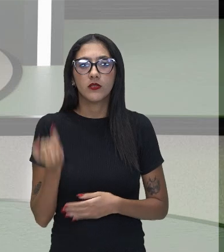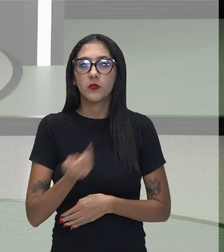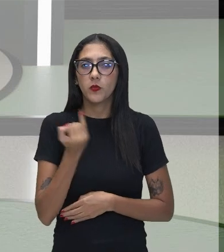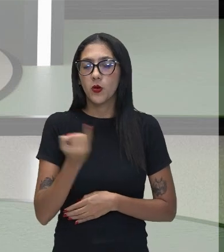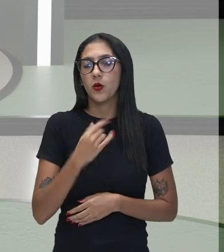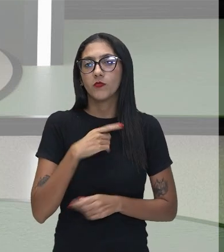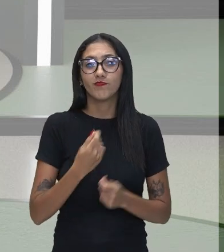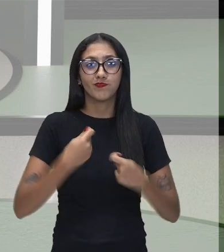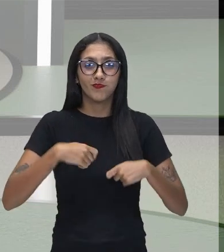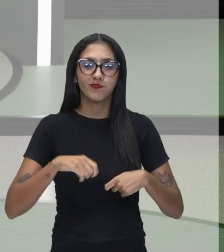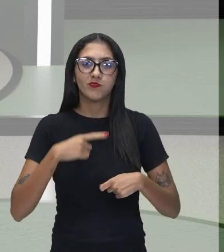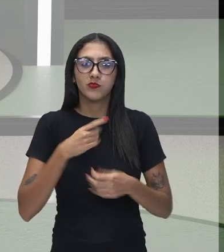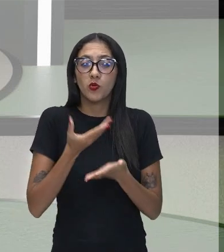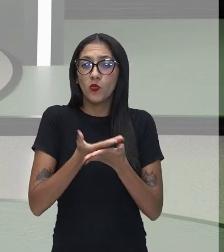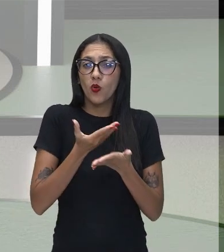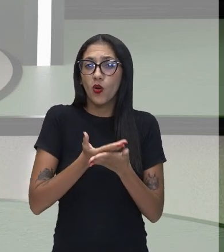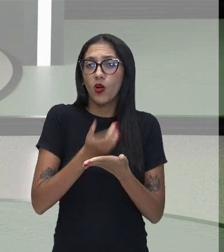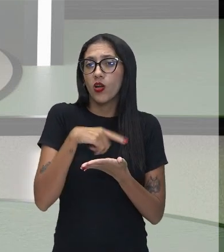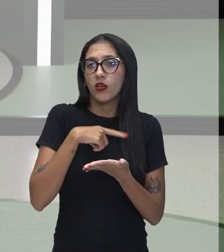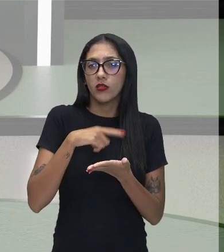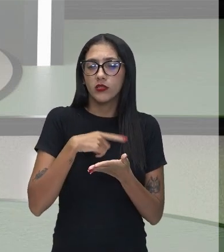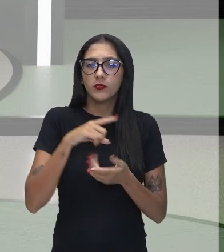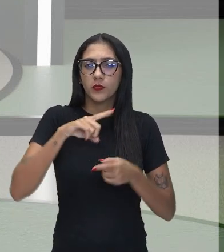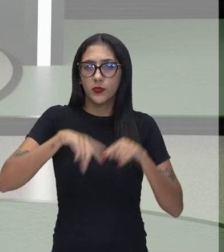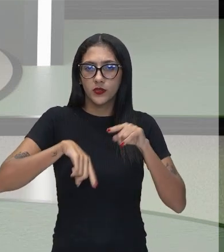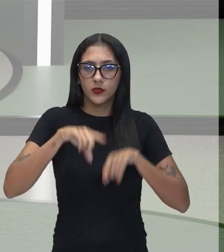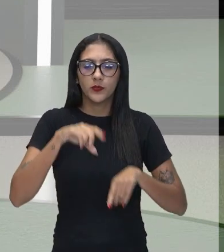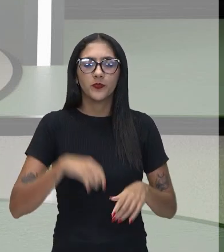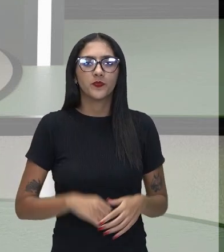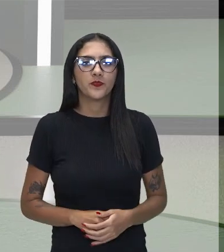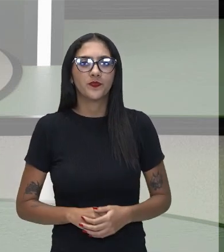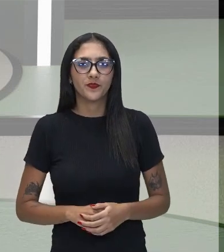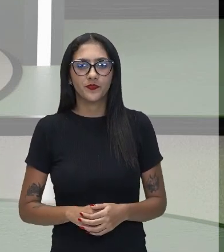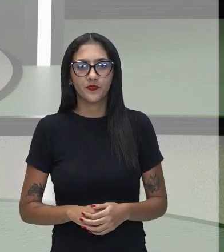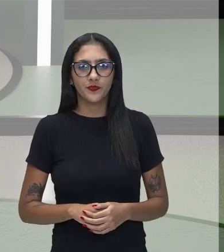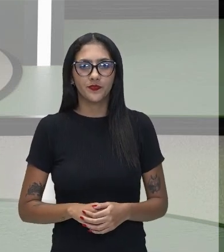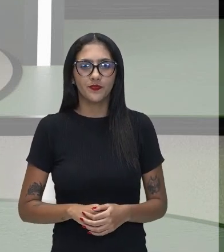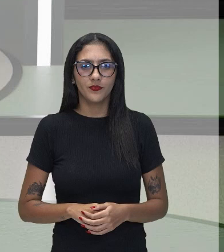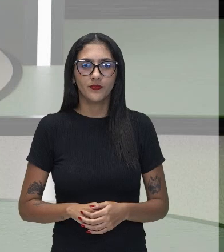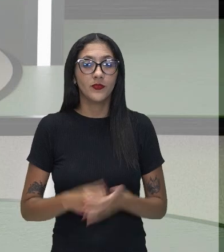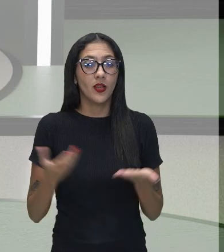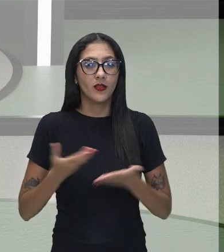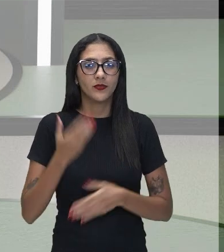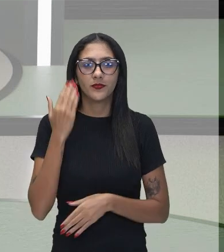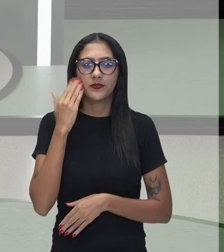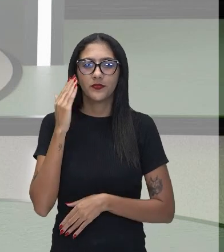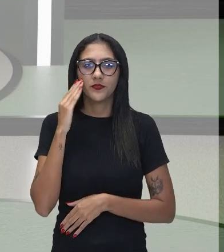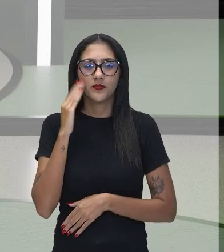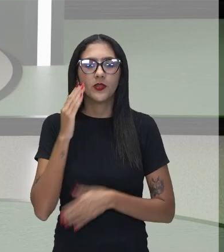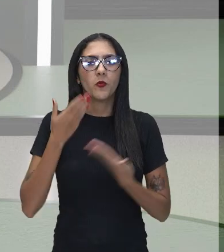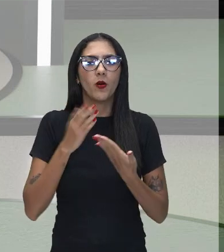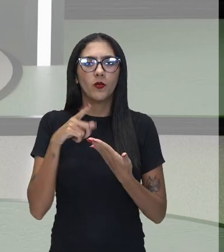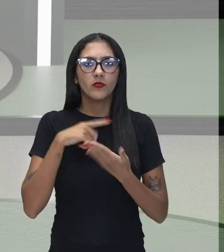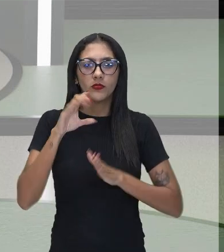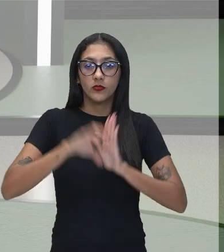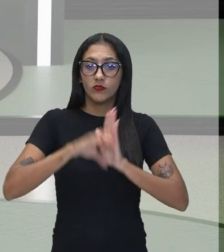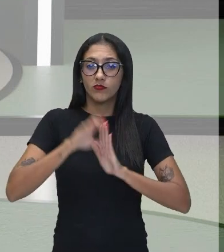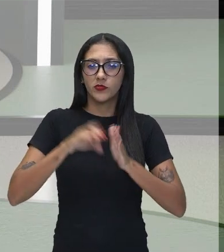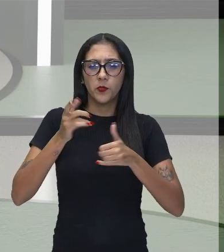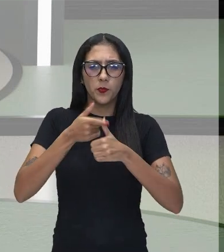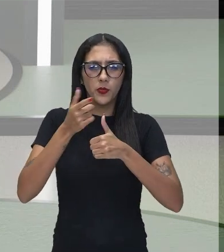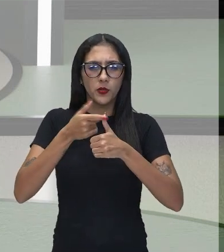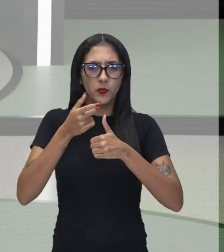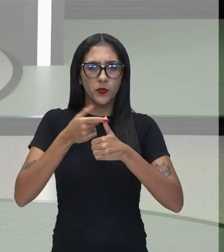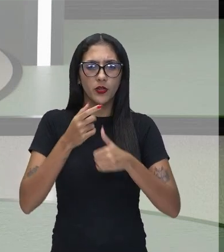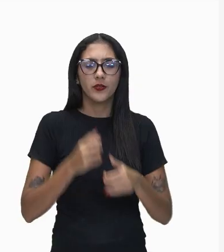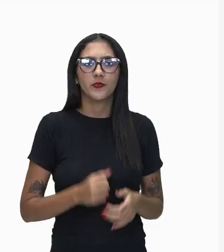estudar os compostos nitrogenados. Então, agora nós vamos conhecer o conceito do primeiro composto nitrogenado, que